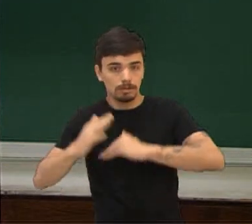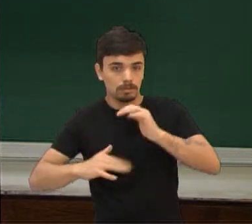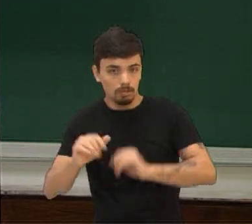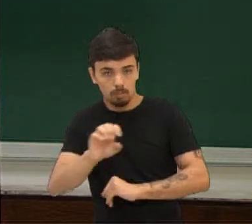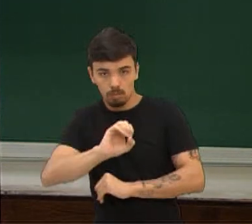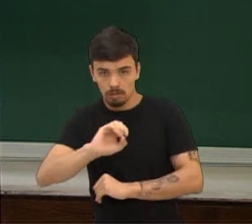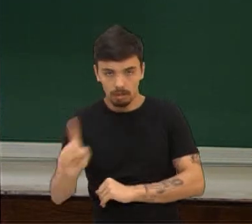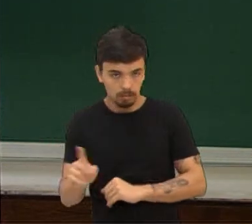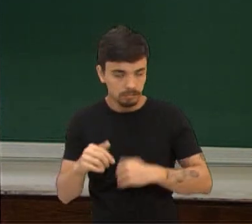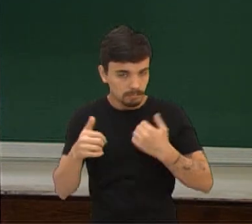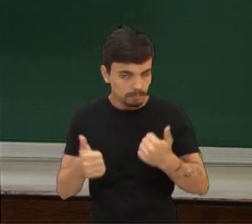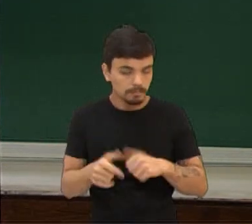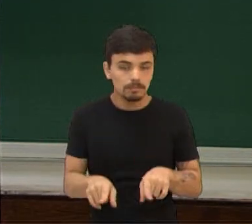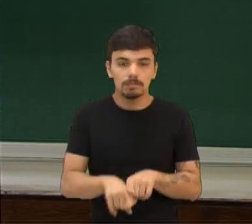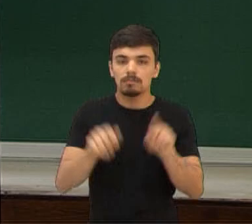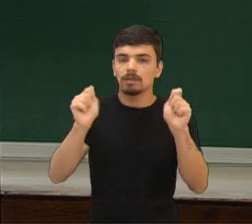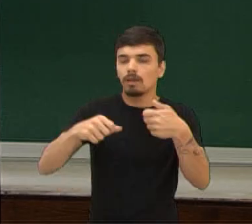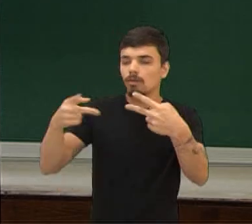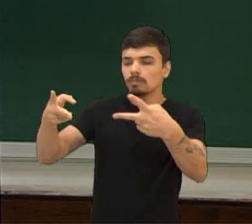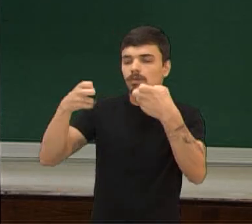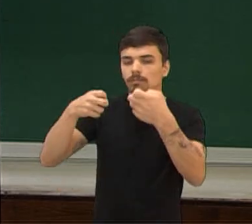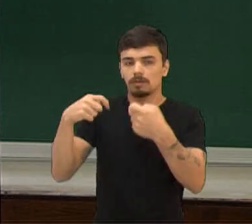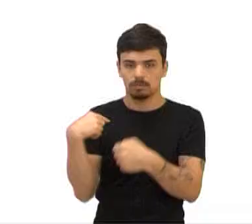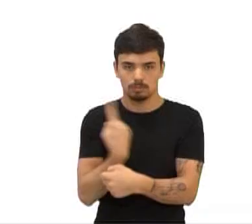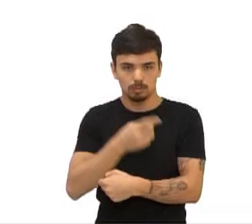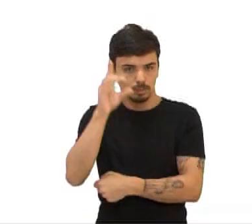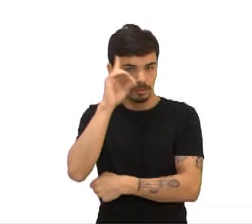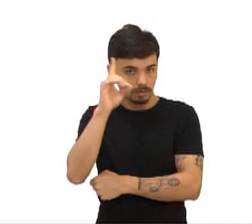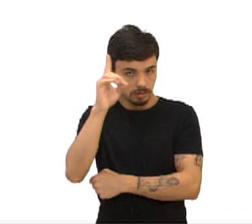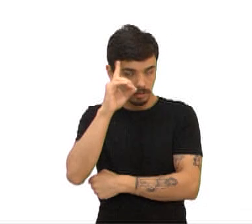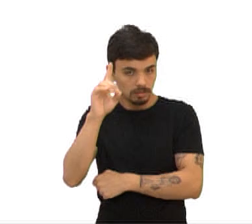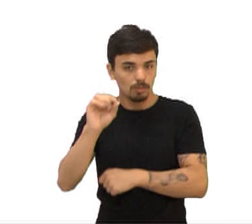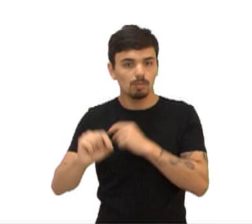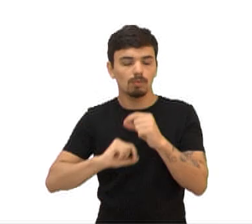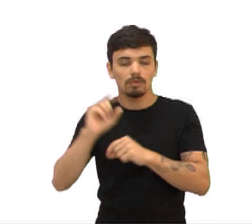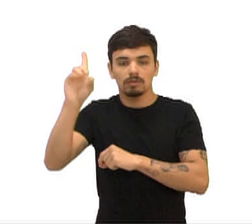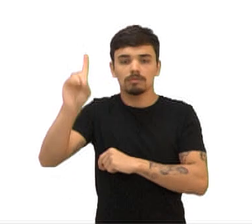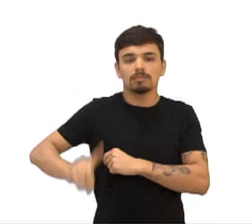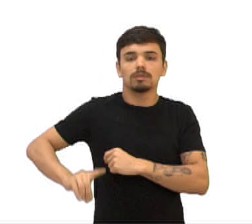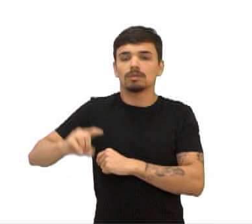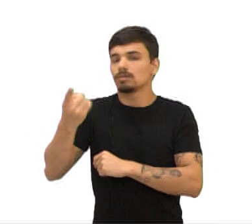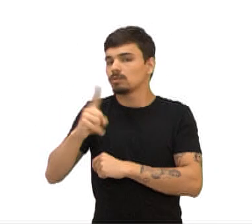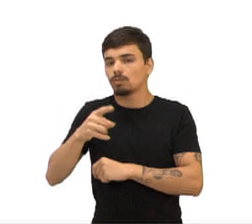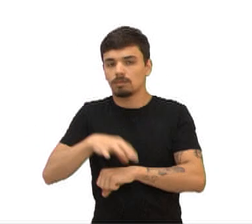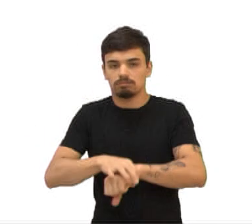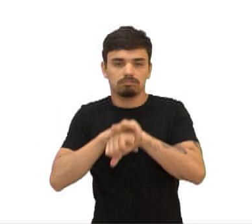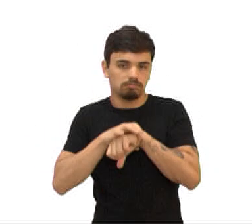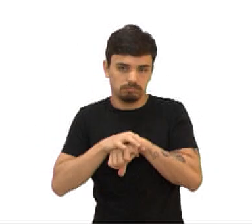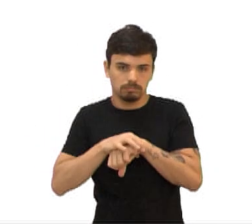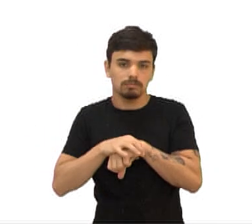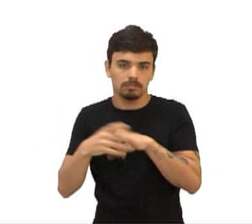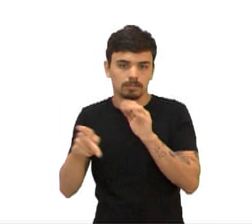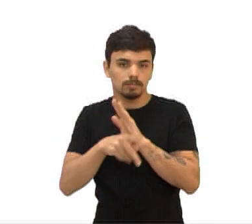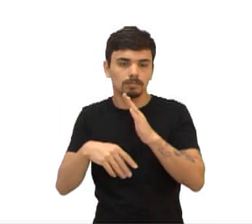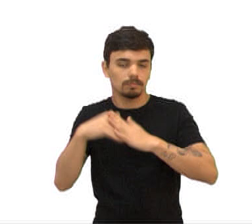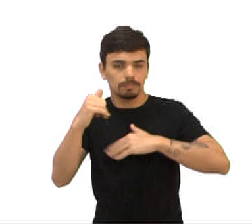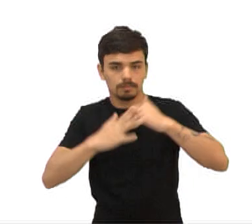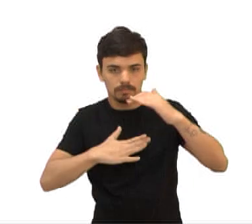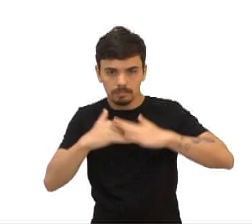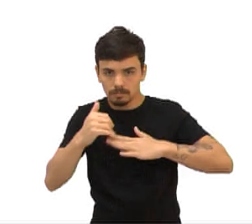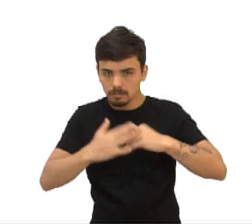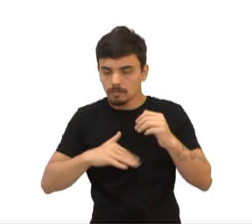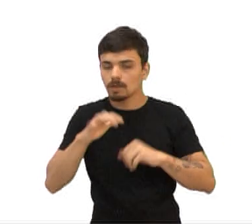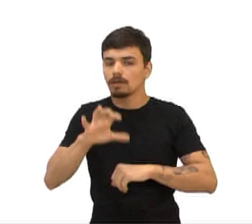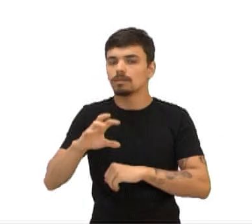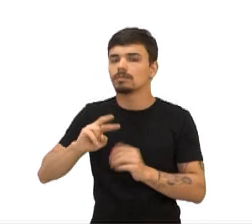não. Podemos observar, mesmo em nosso cotidiano, quanto nossos direitos não são garantidos na prática.